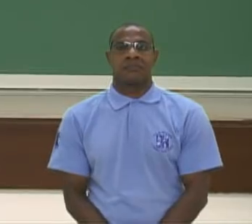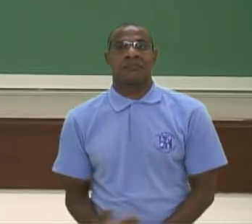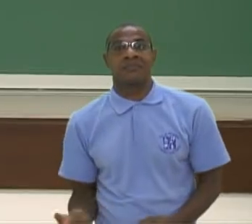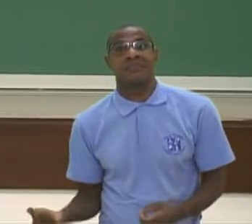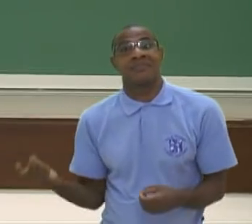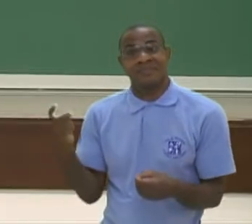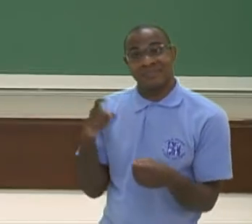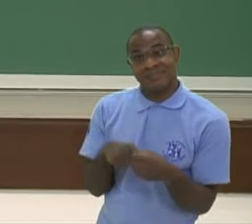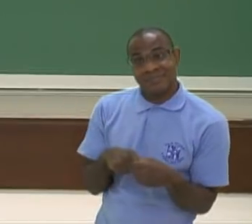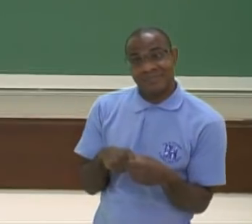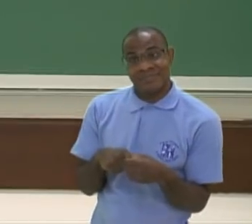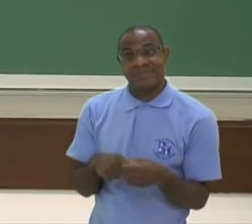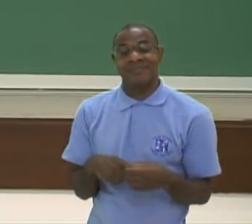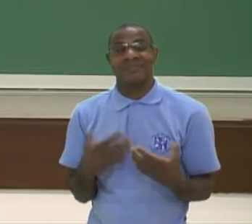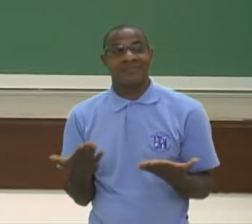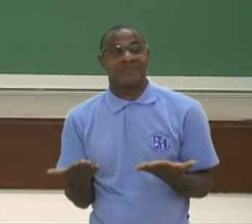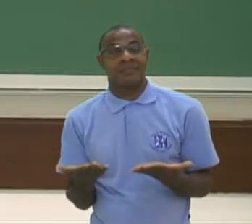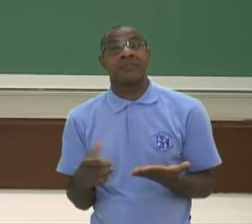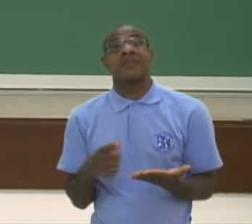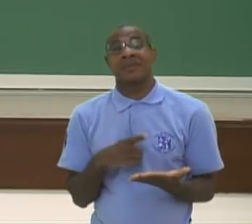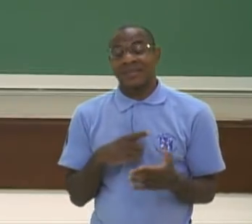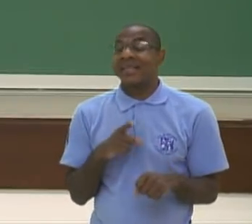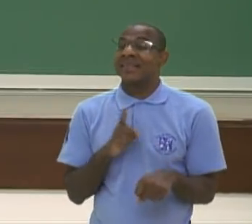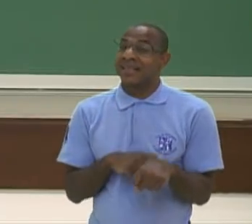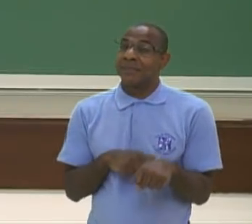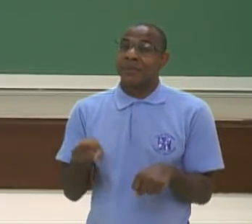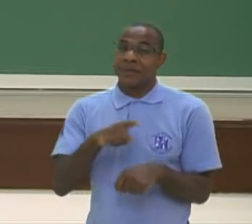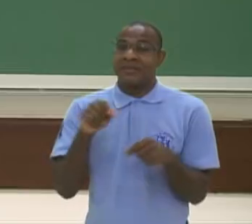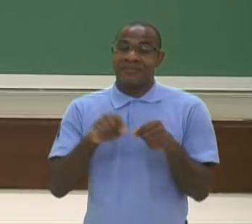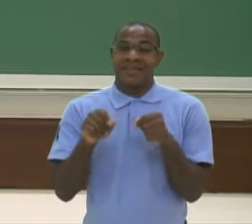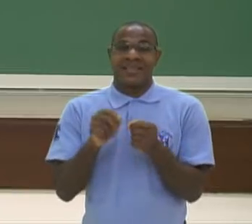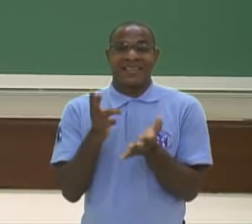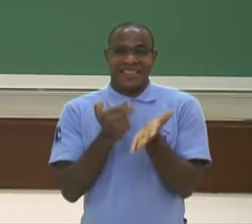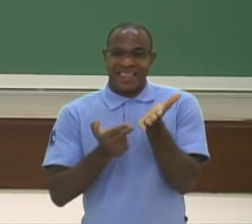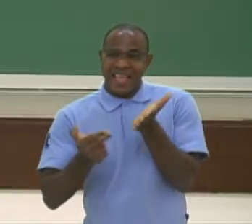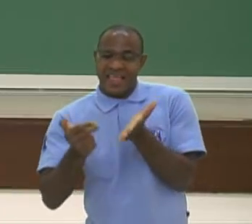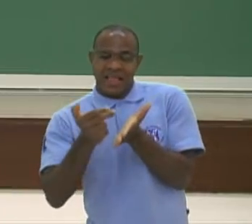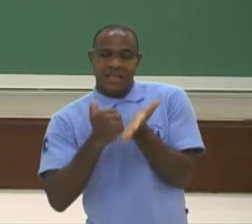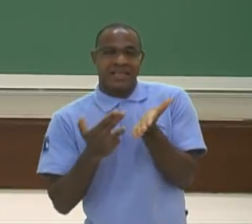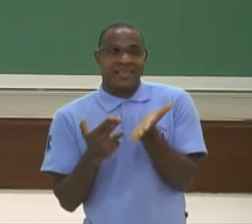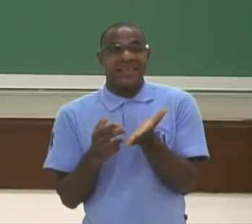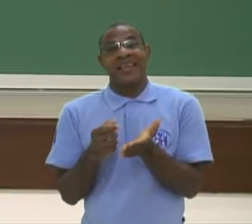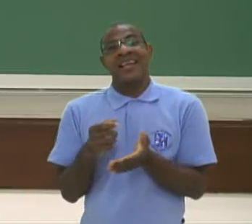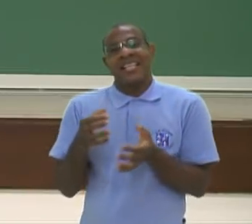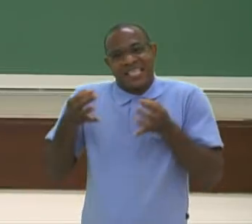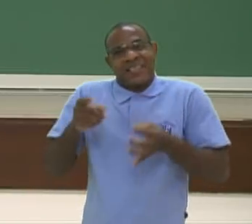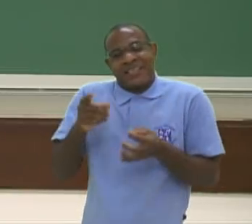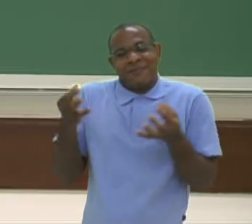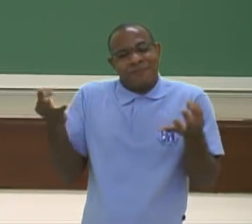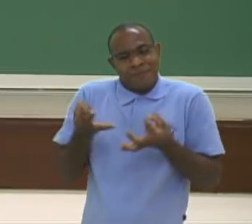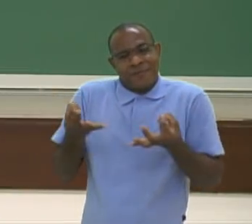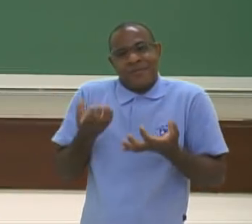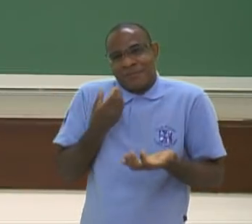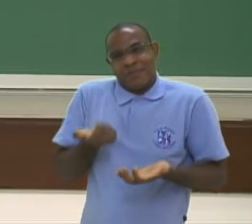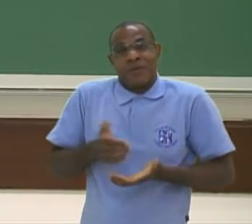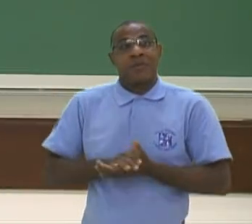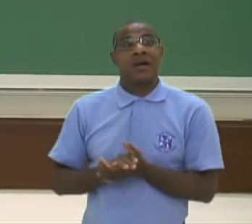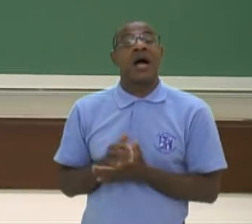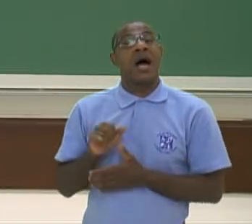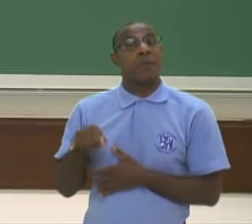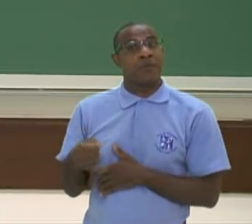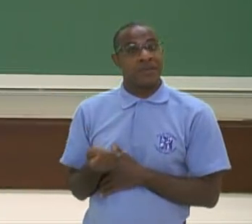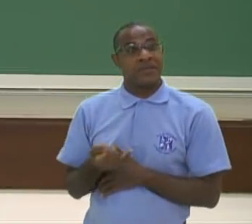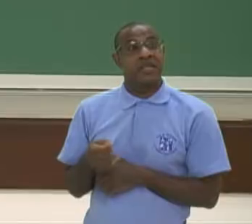Estamos de volta, galera! Dei bastante tempo para você fazer seu desenho, tenho certeza que ficou maravilhoso. Aproveita que